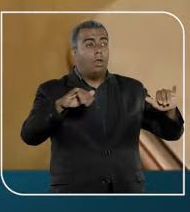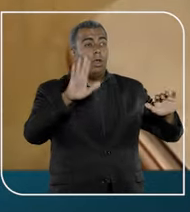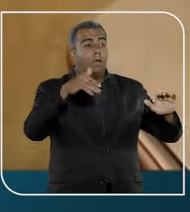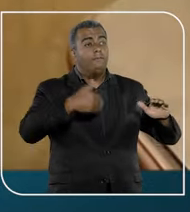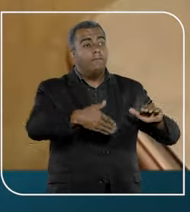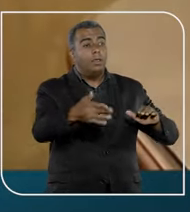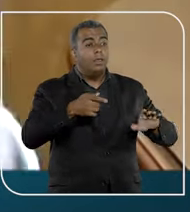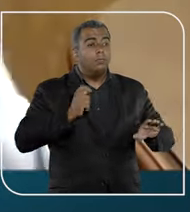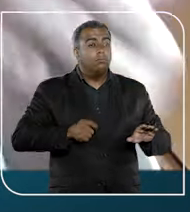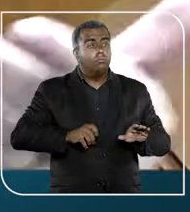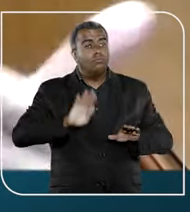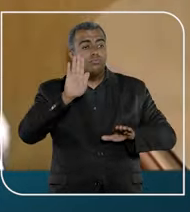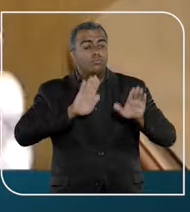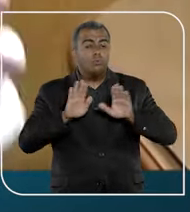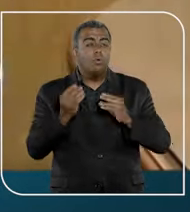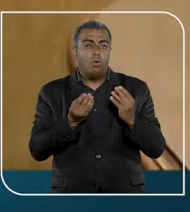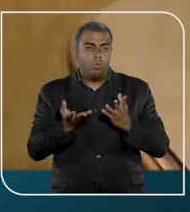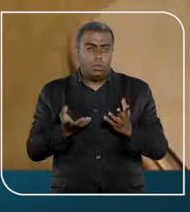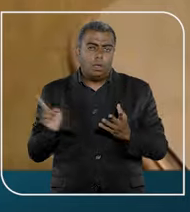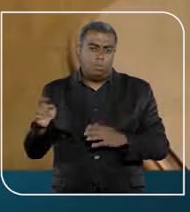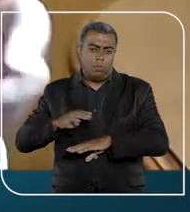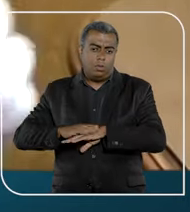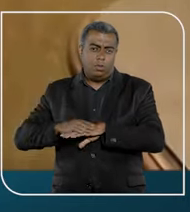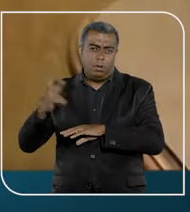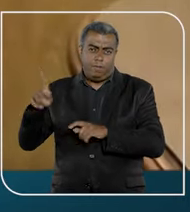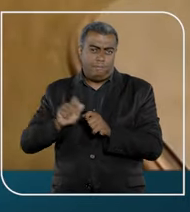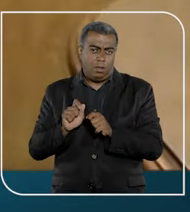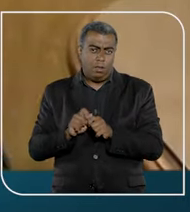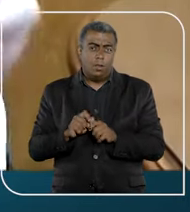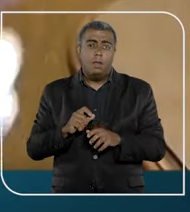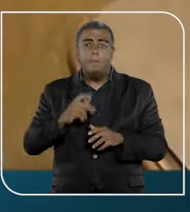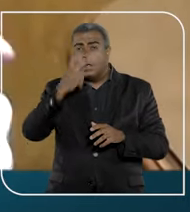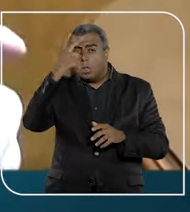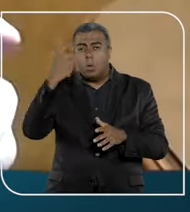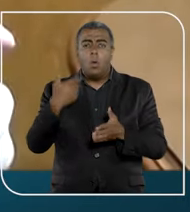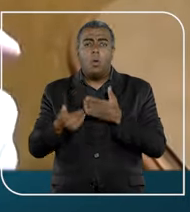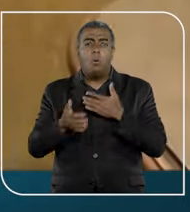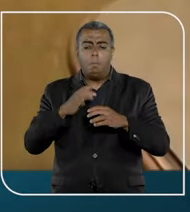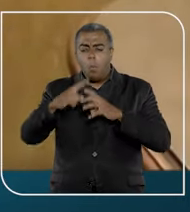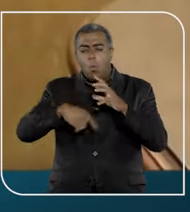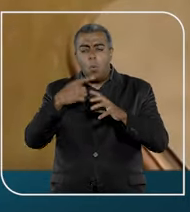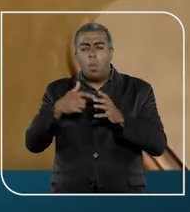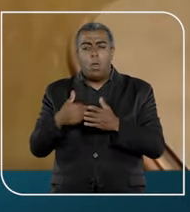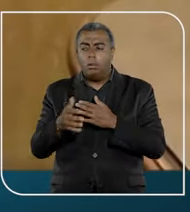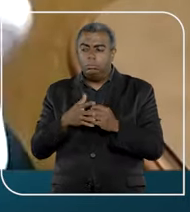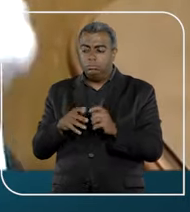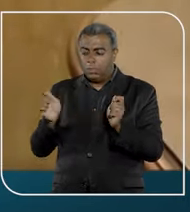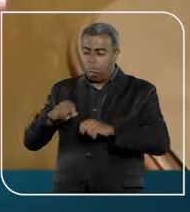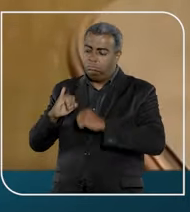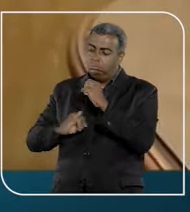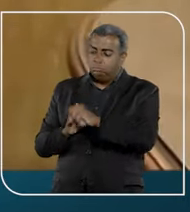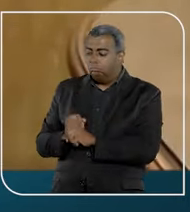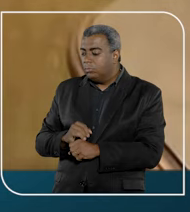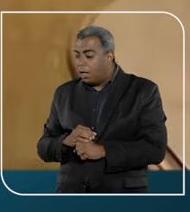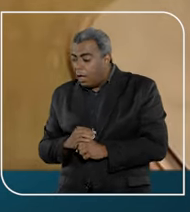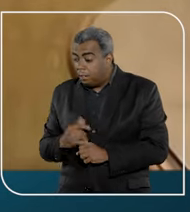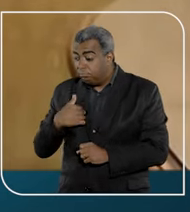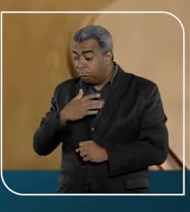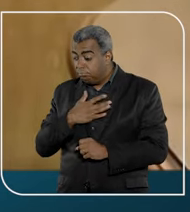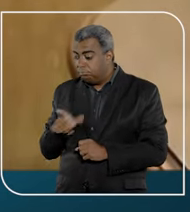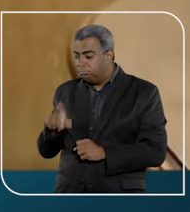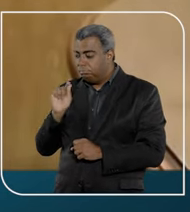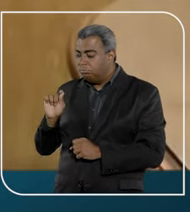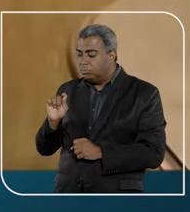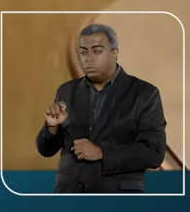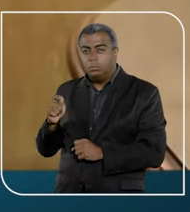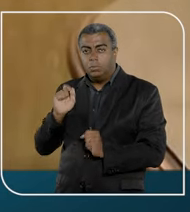o leilão e ele mesmo faz. E qualquer pessoa de qualquer lugar do mundo pode dar lance